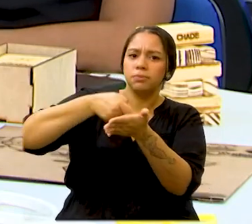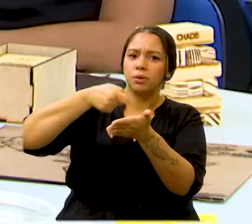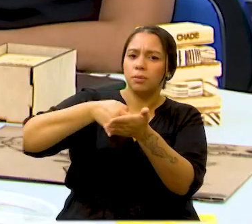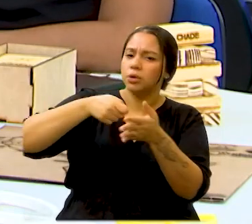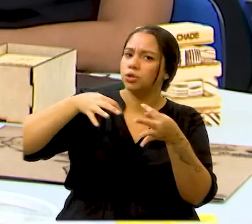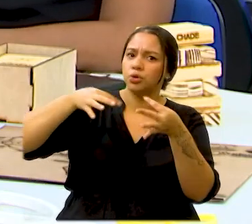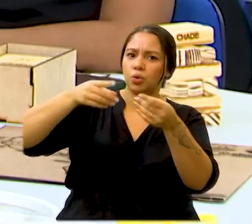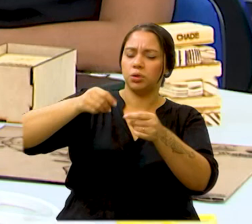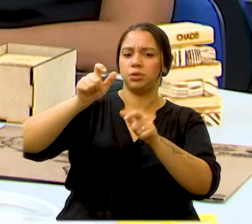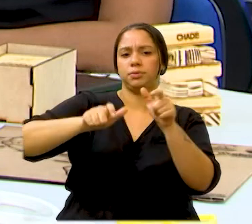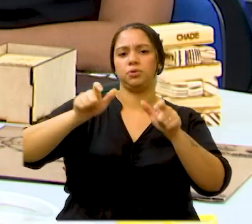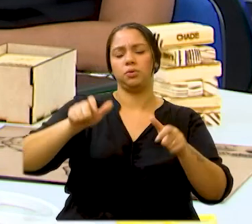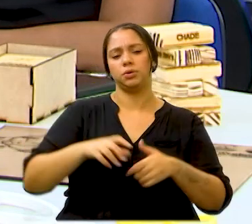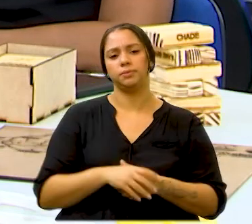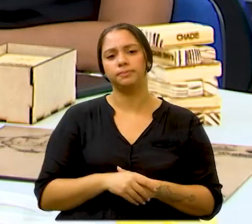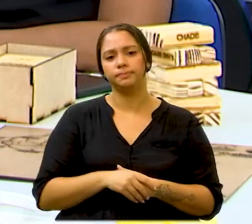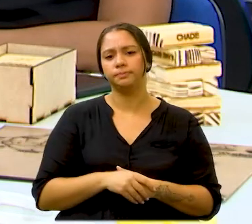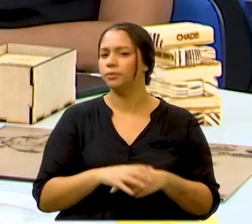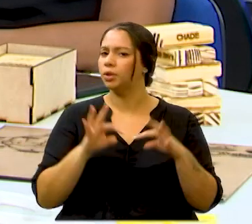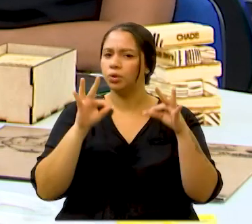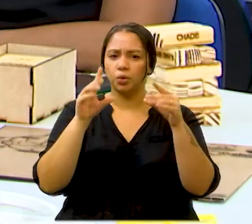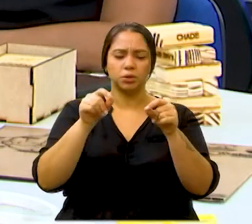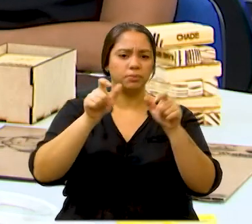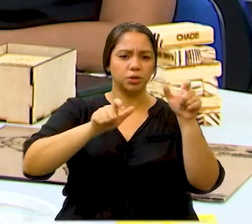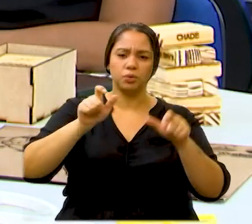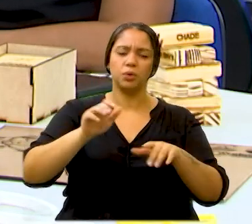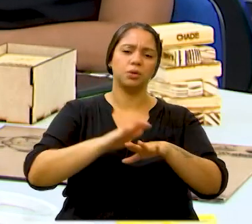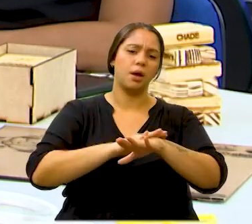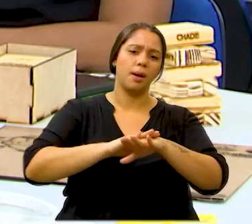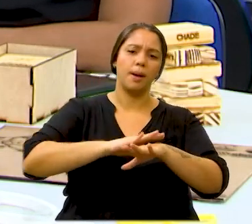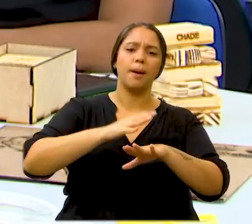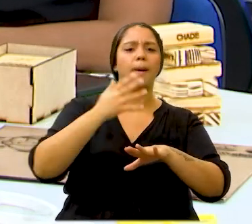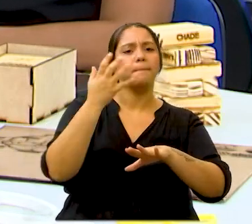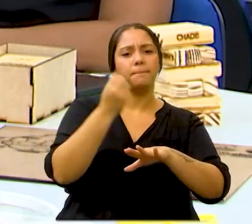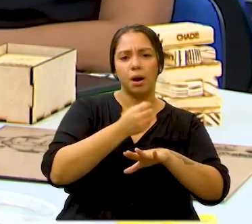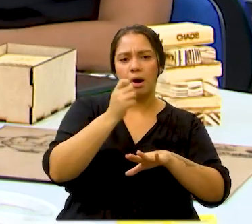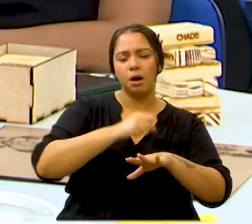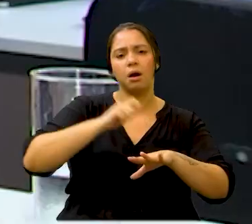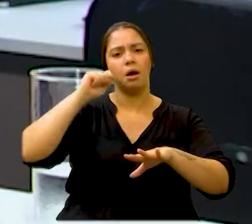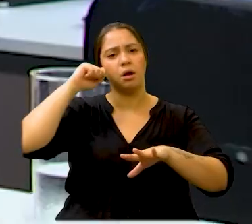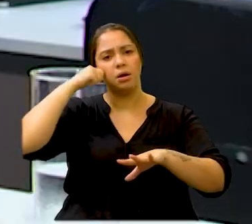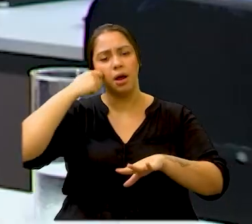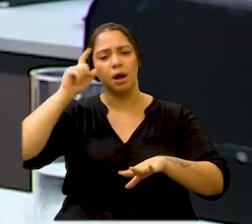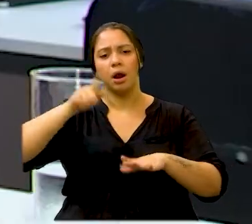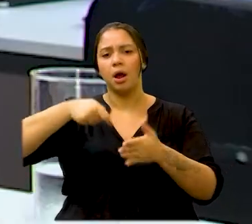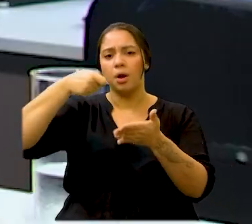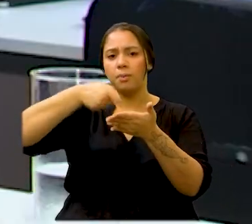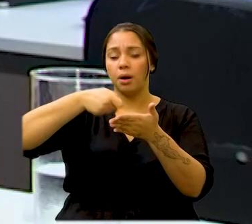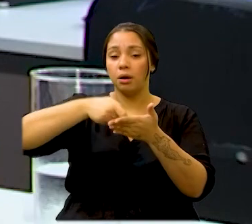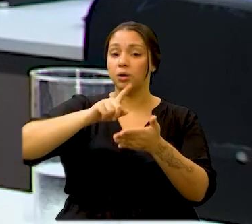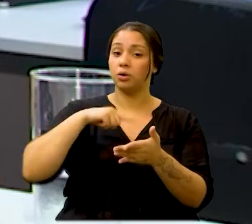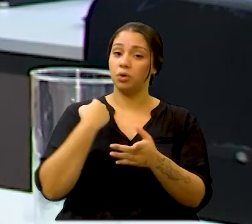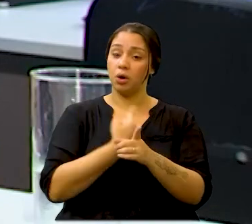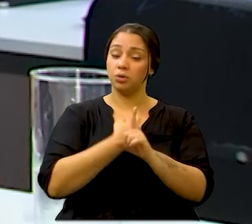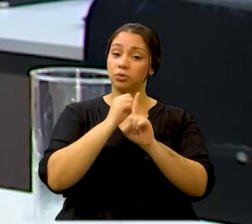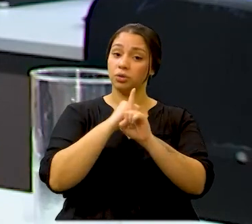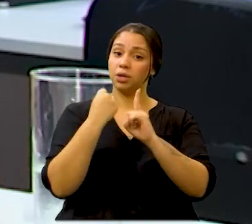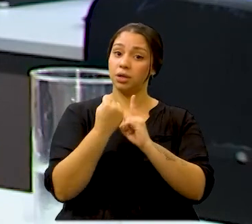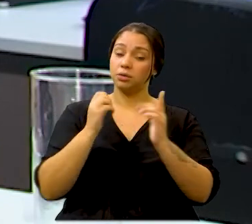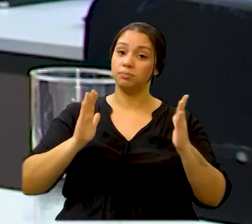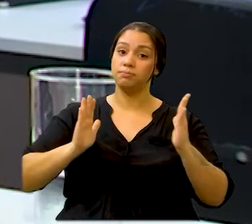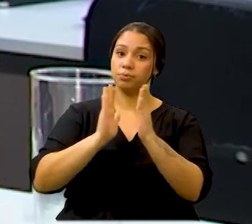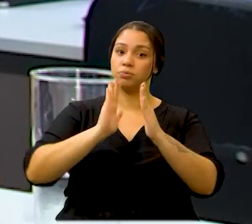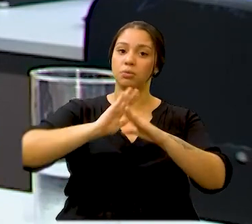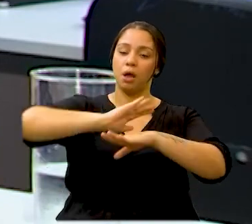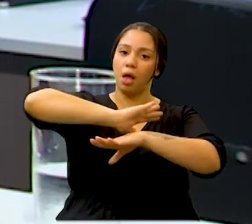um dever de todas as pessoas. Todas as pessoas, sejam elas brancas, negras, há um dever nosso enquanto